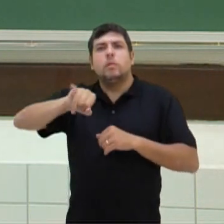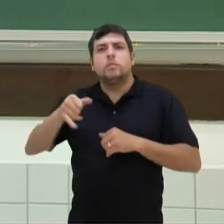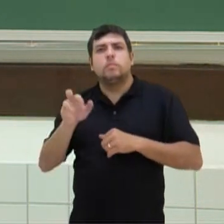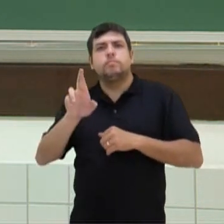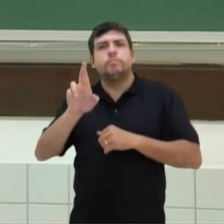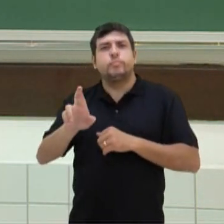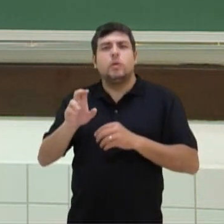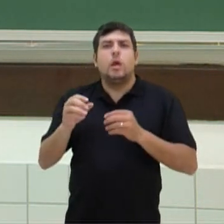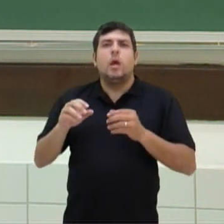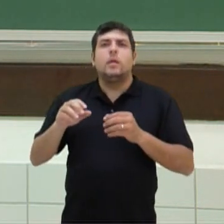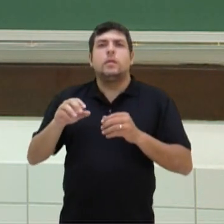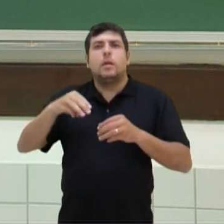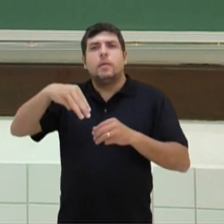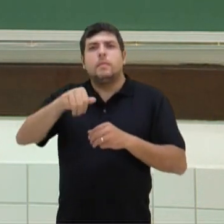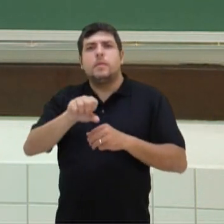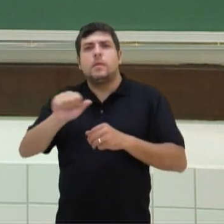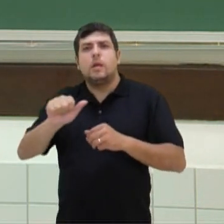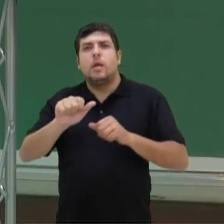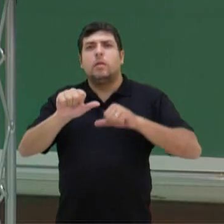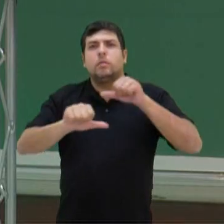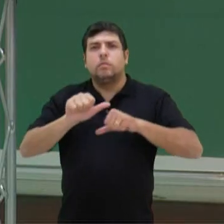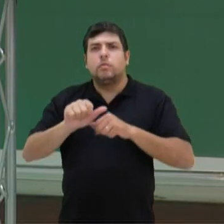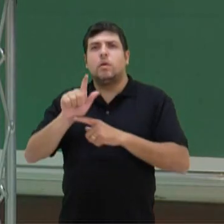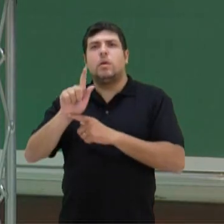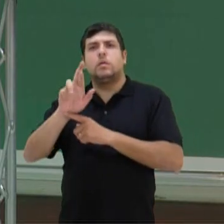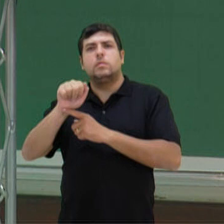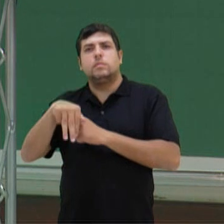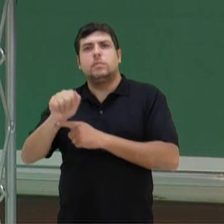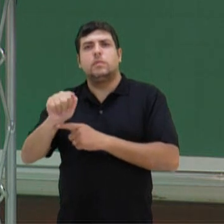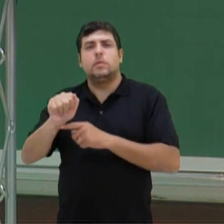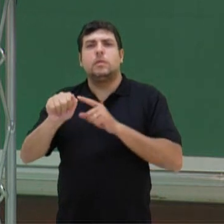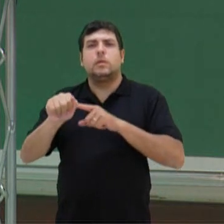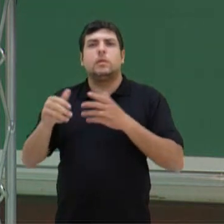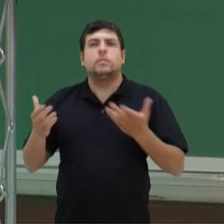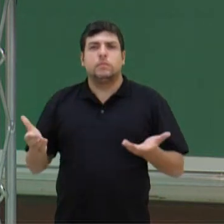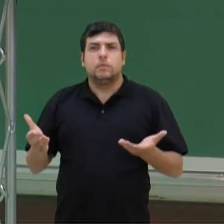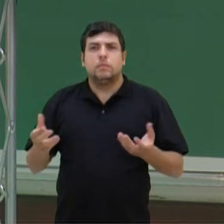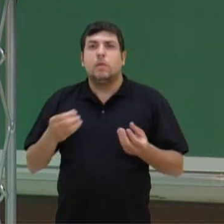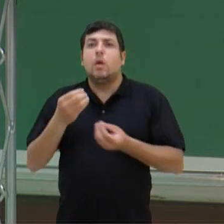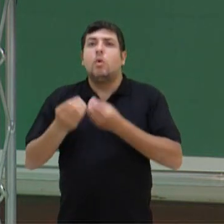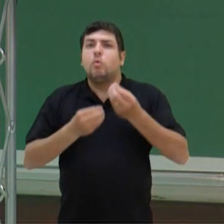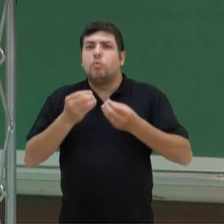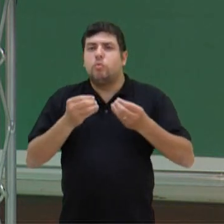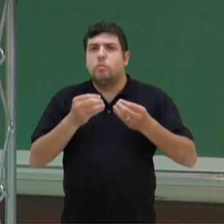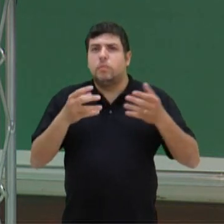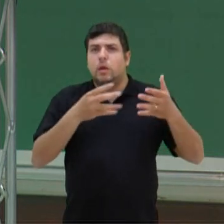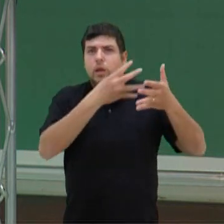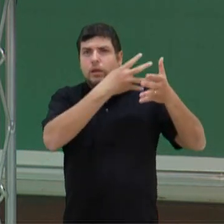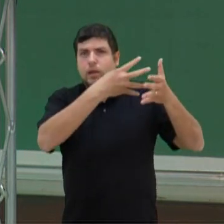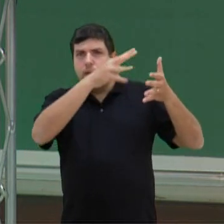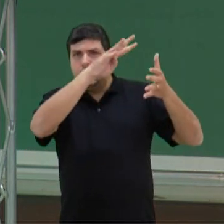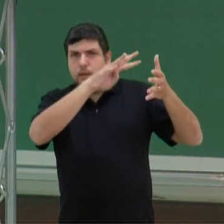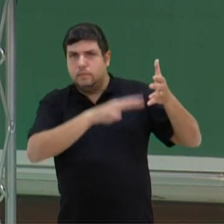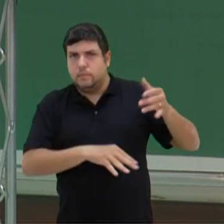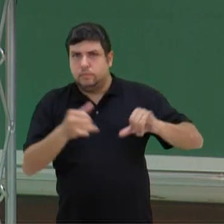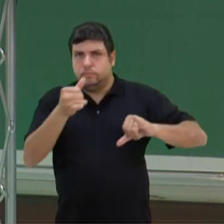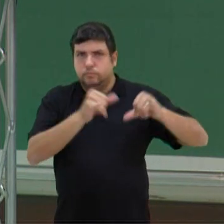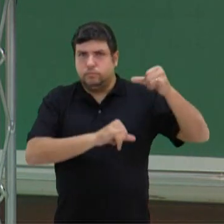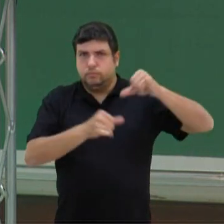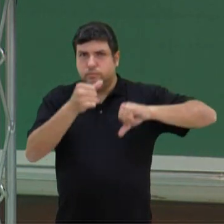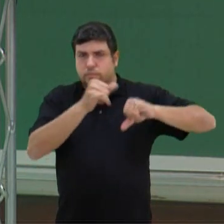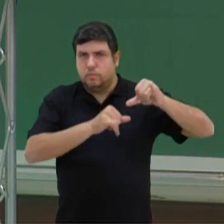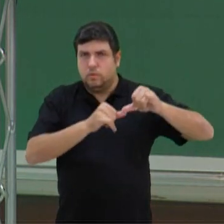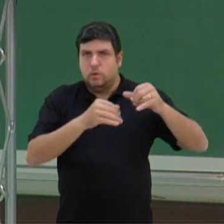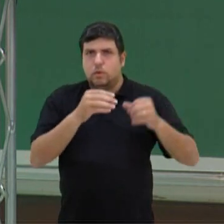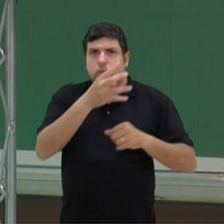gramas, tá? Então a gente precisa transformar esse mol em gramas. Aí eu vou lá na tabela periódica para olhar qual que é a massa molar dos